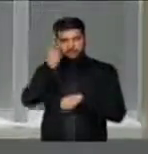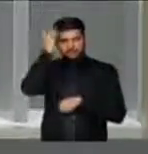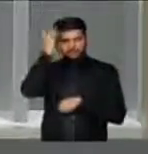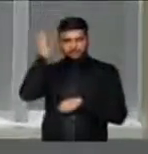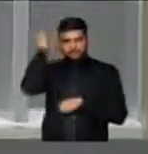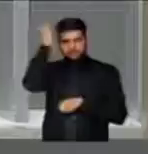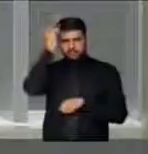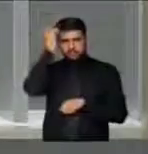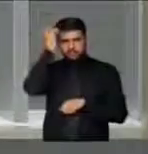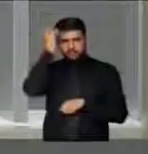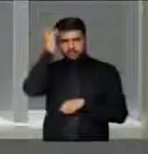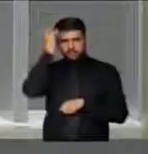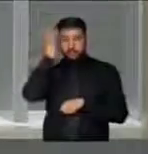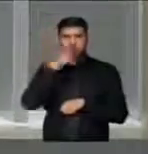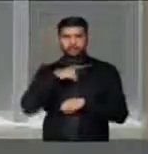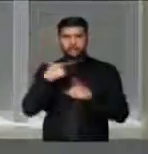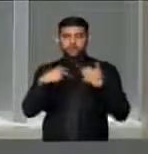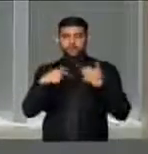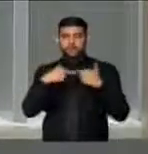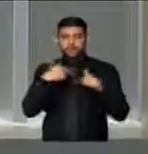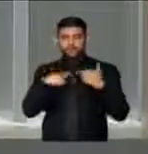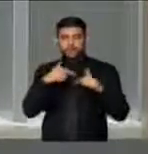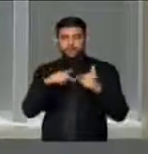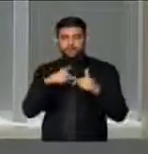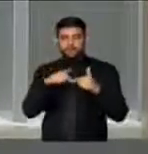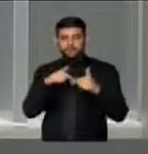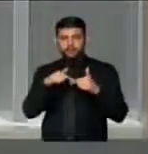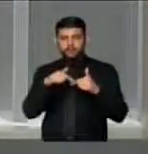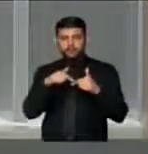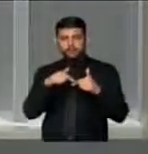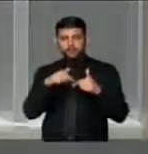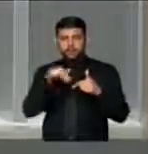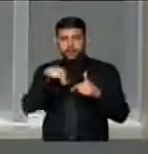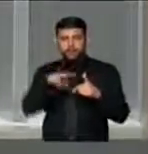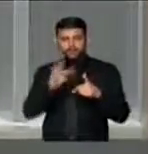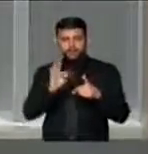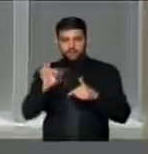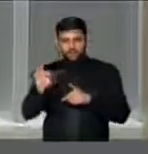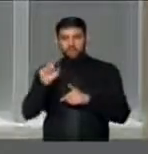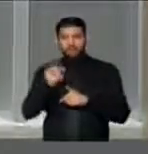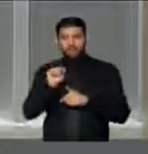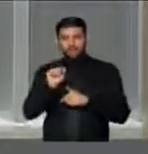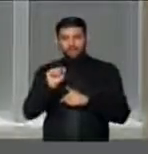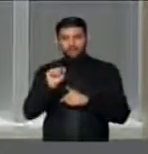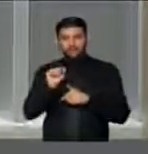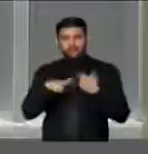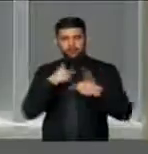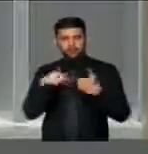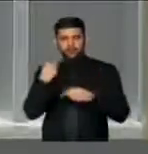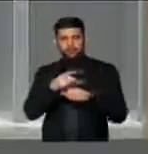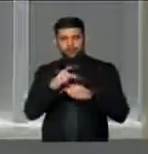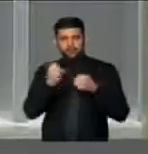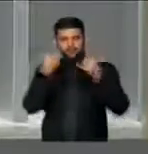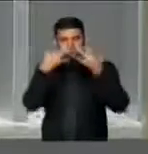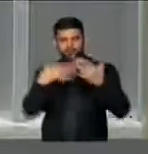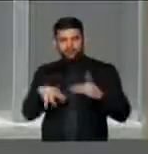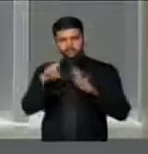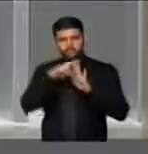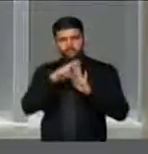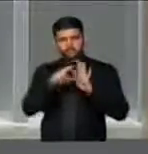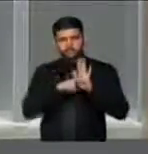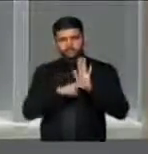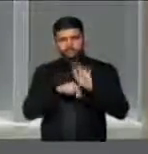Santo. A função da Agência Nacional de Transporte Terrestre é definir regras